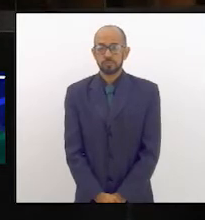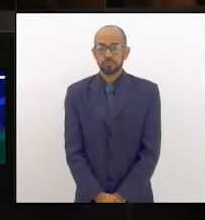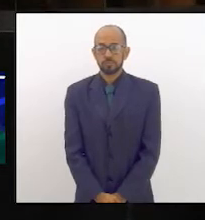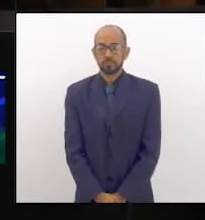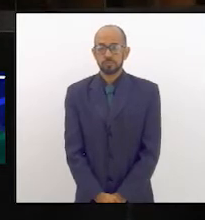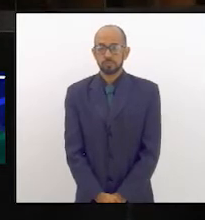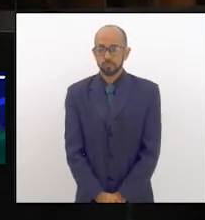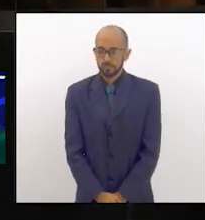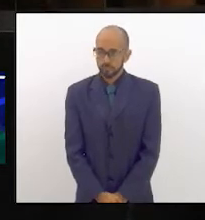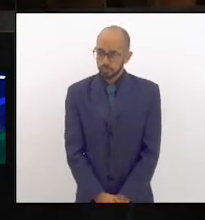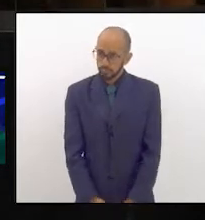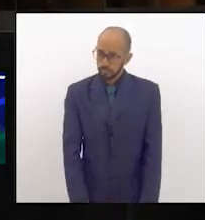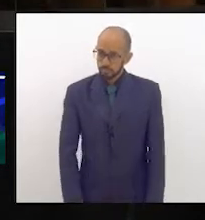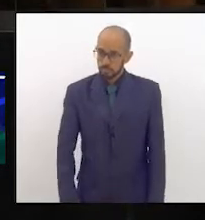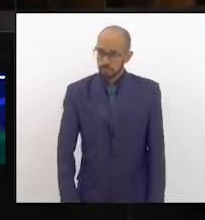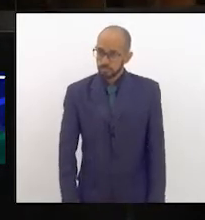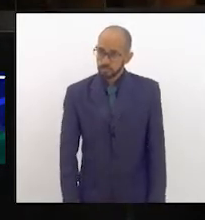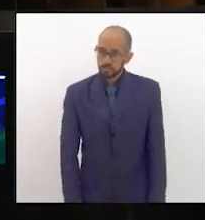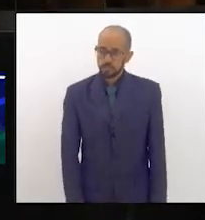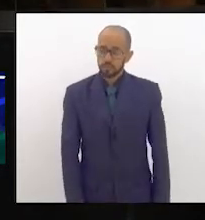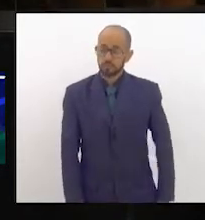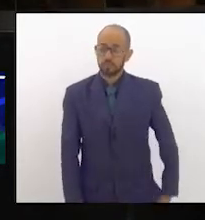E aí